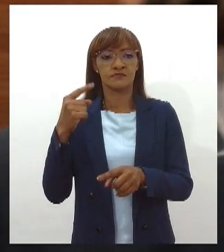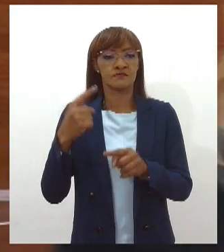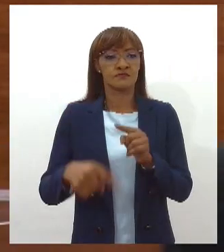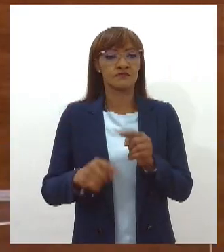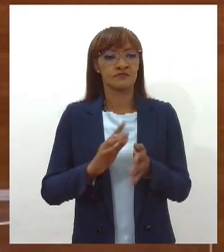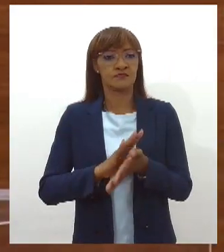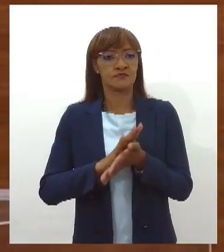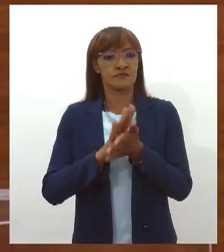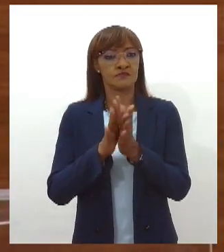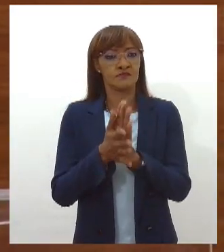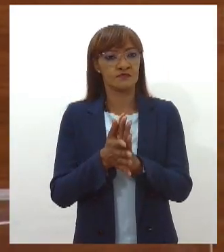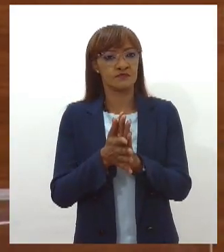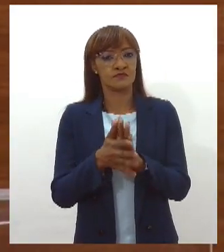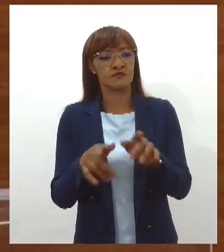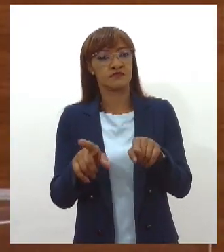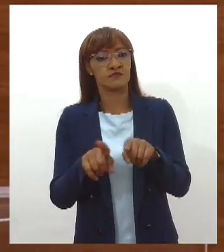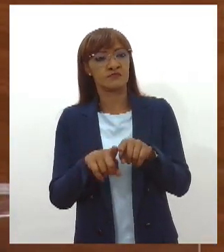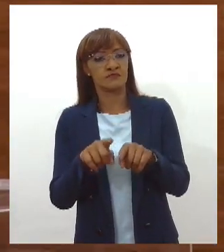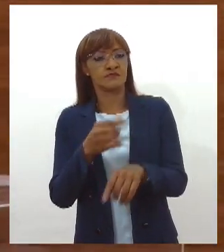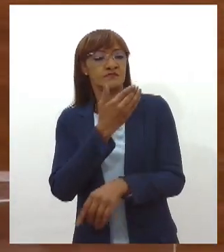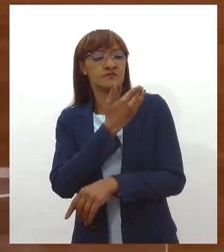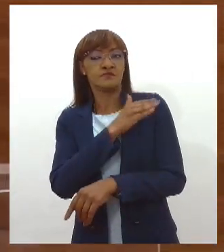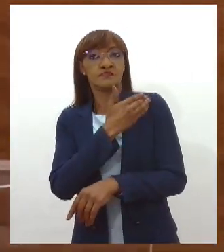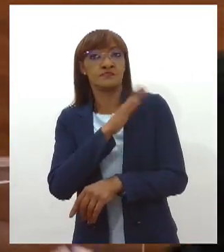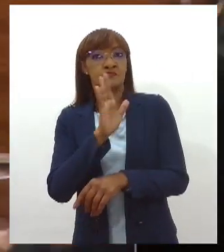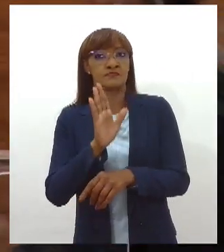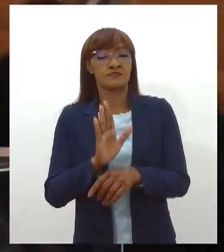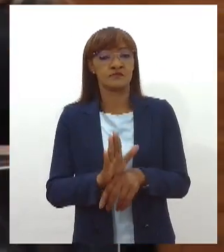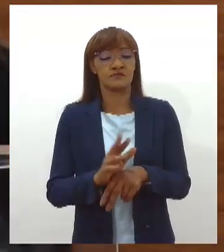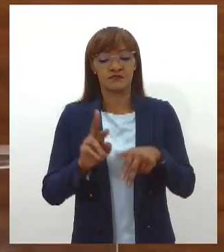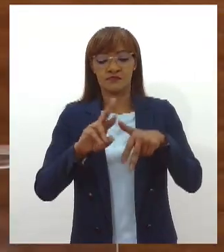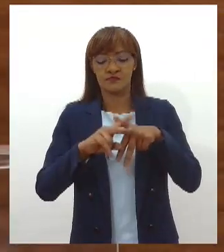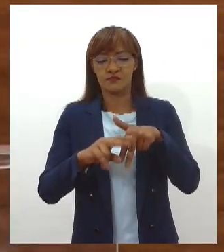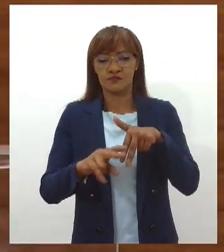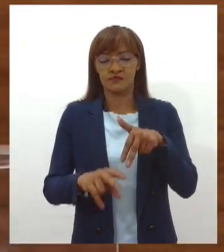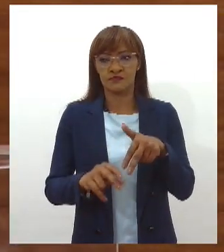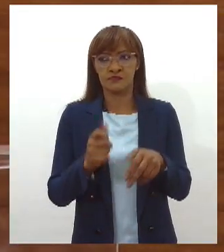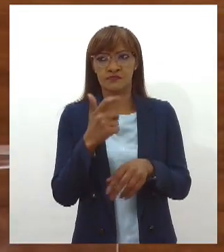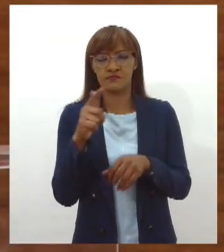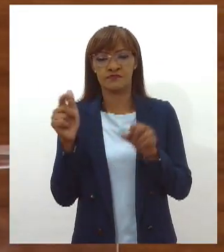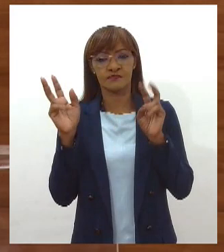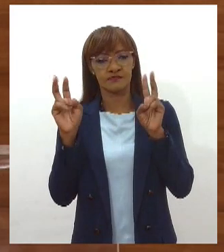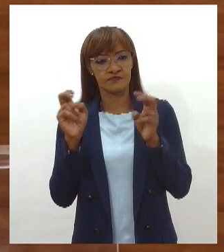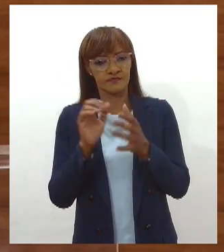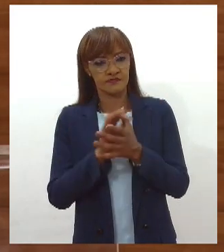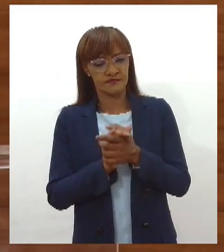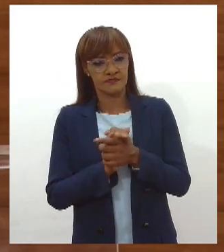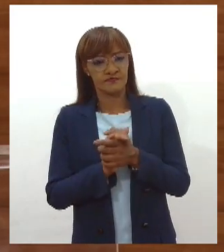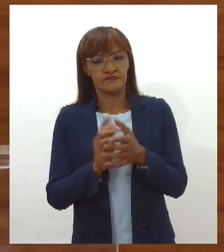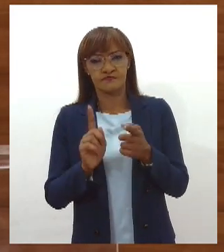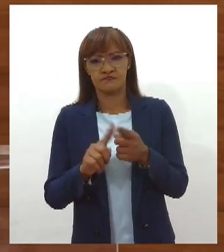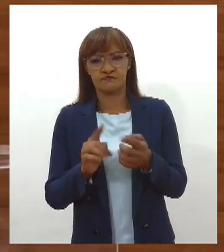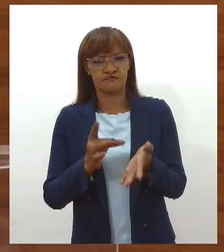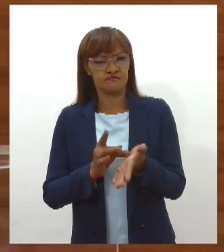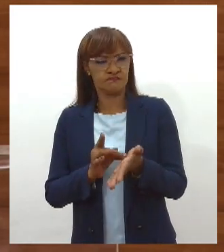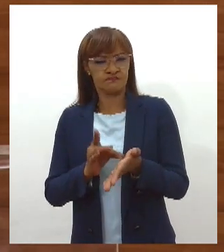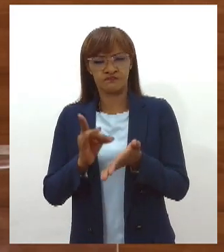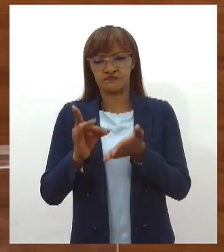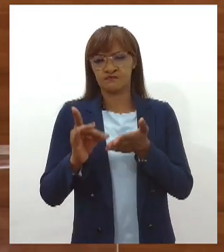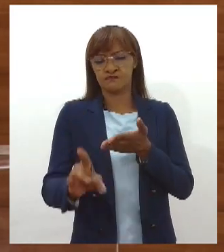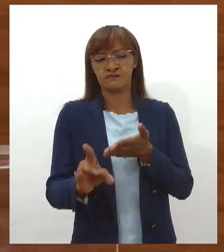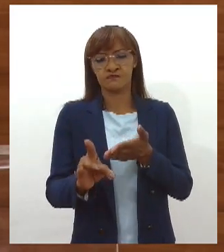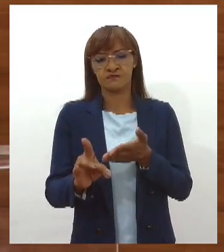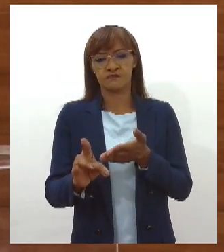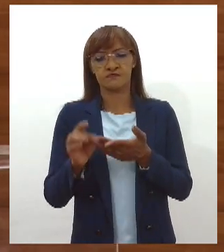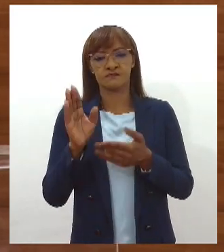orientação sexual, a equidade de gênero, entre outros, e repudiou o posicionamento no 8 de março